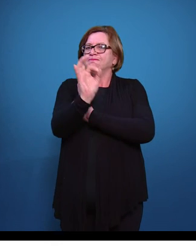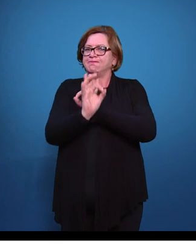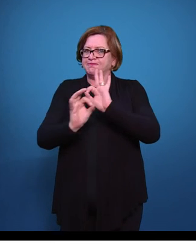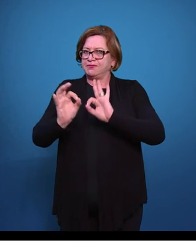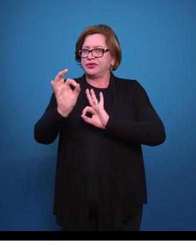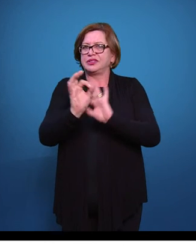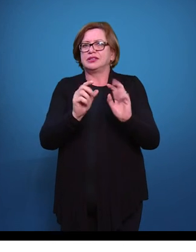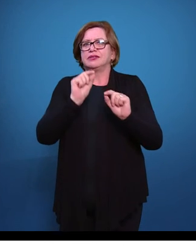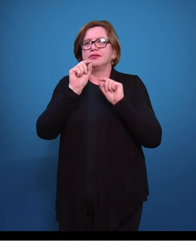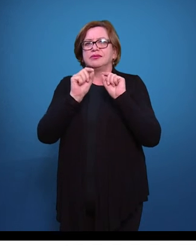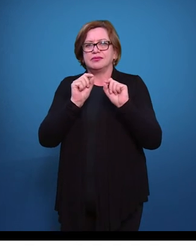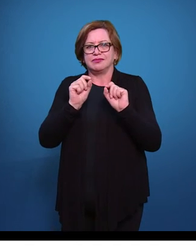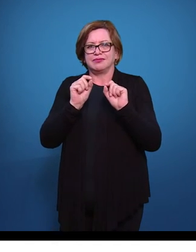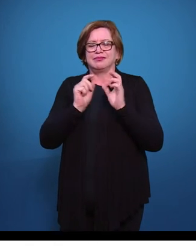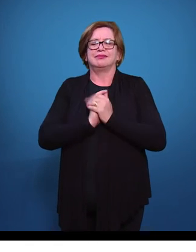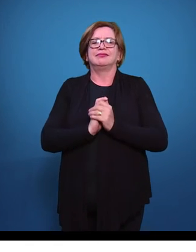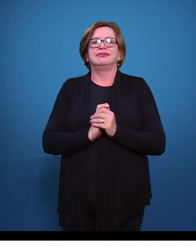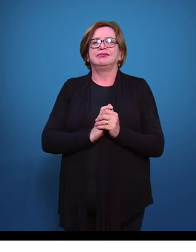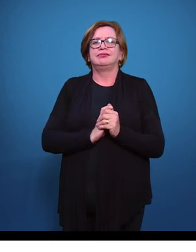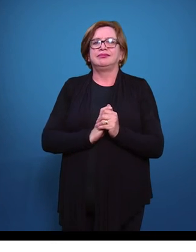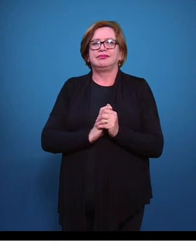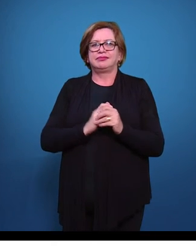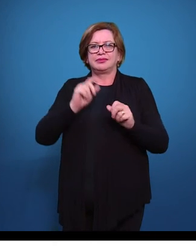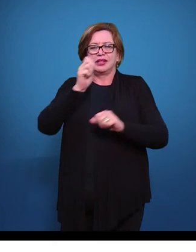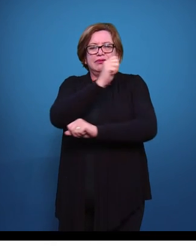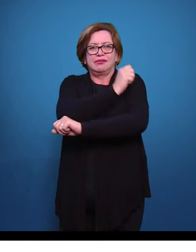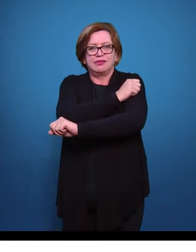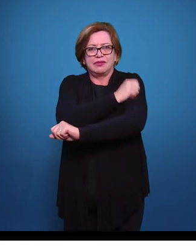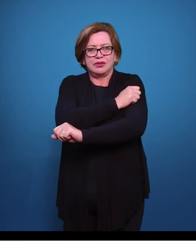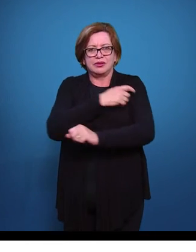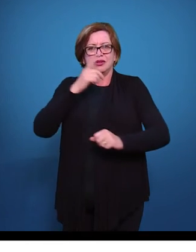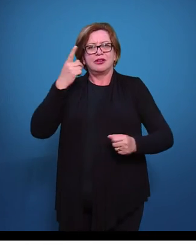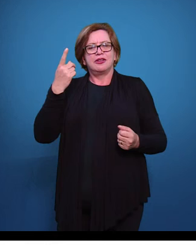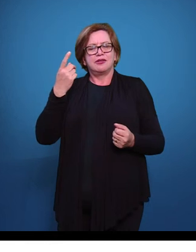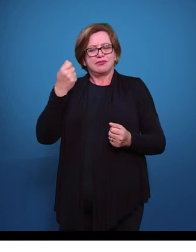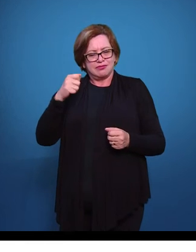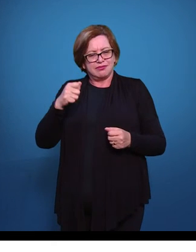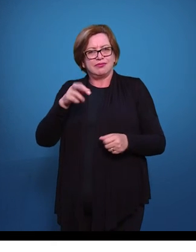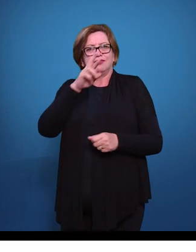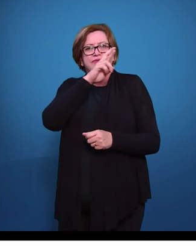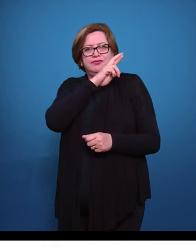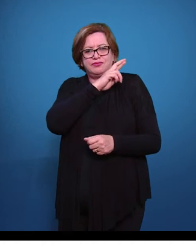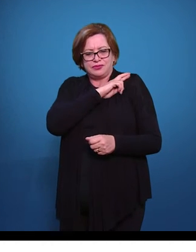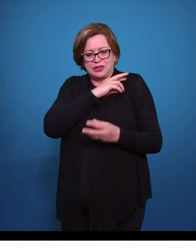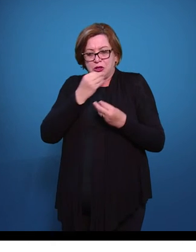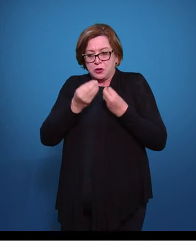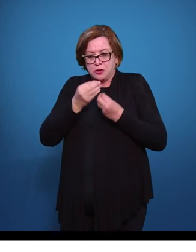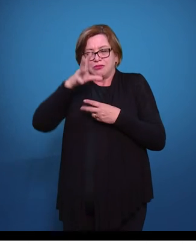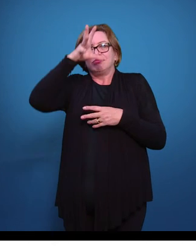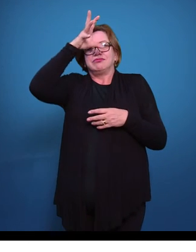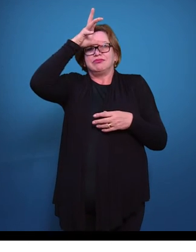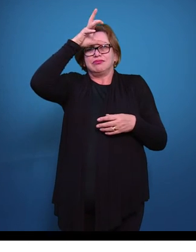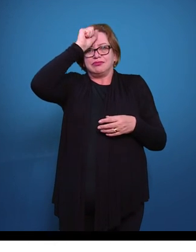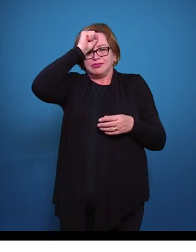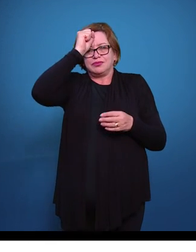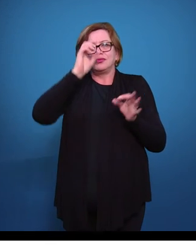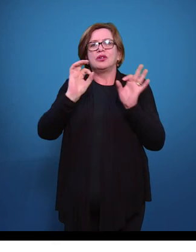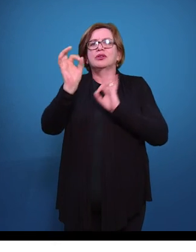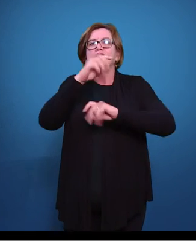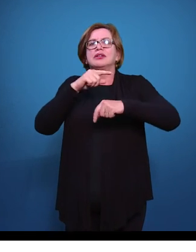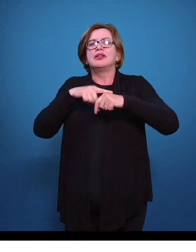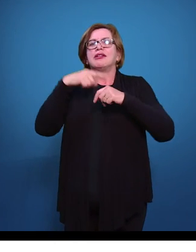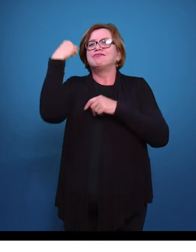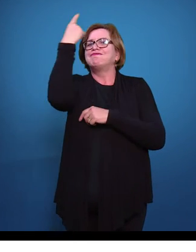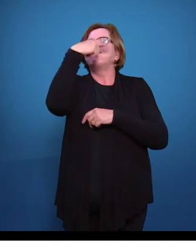que se refere ao que o aluno se responsabilizar pela sua própria aprendizagem organizar o seu